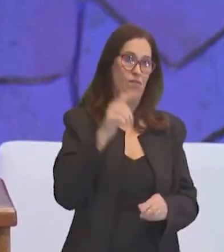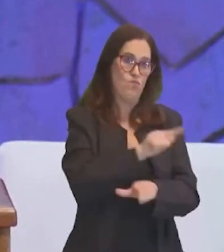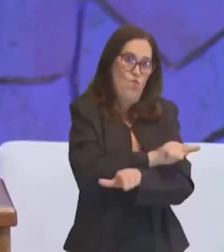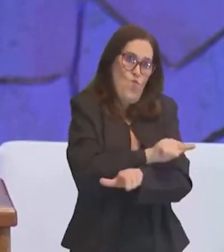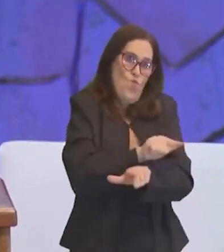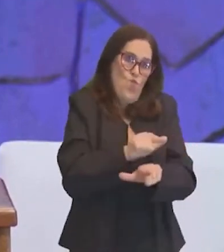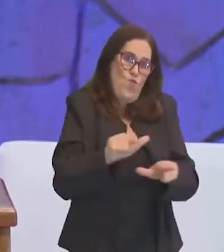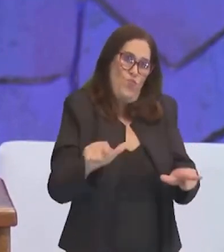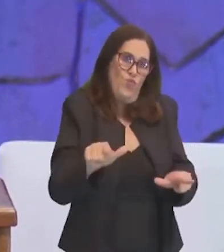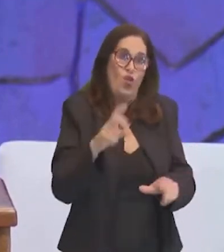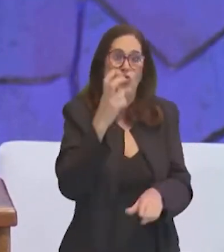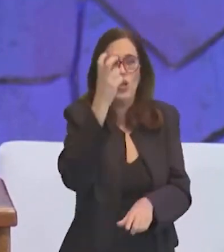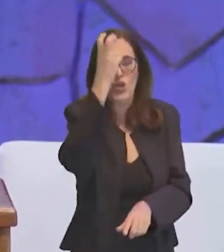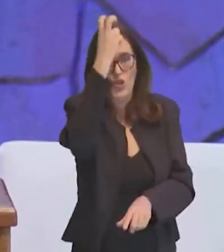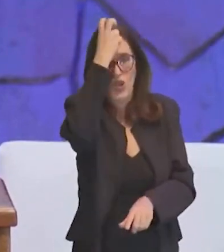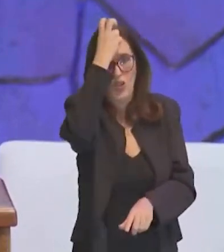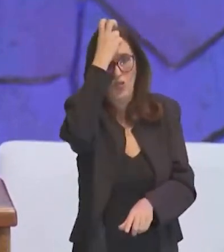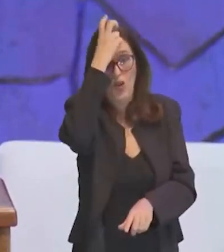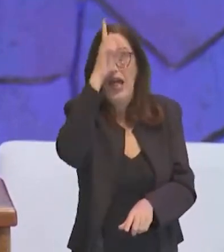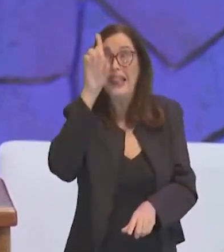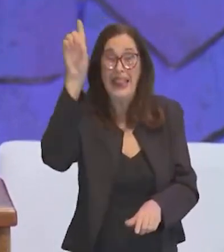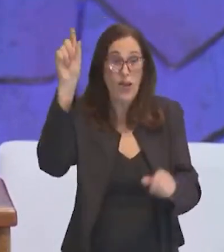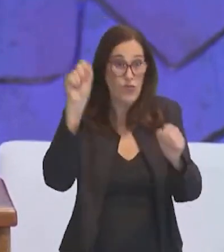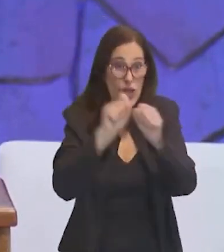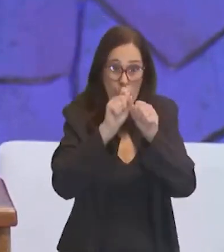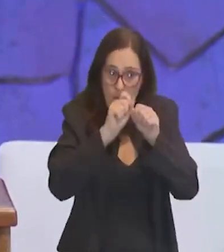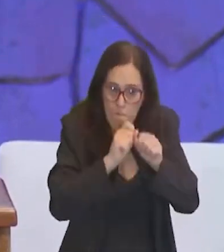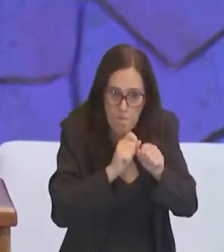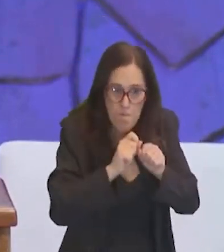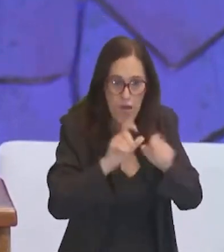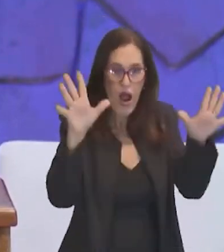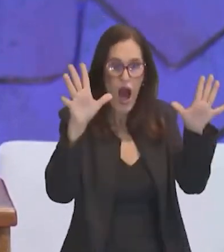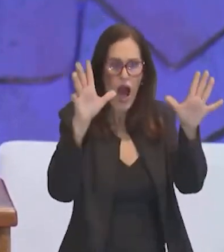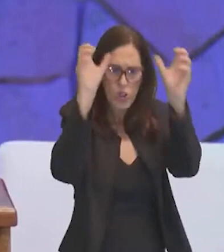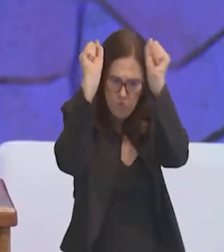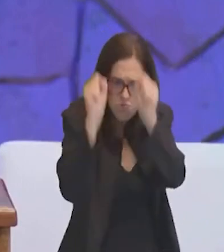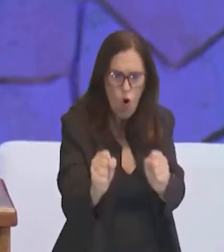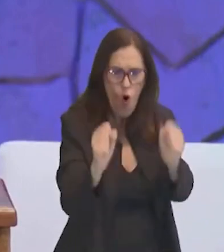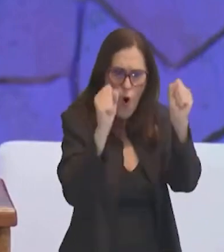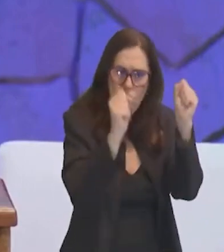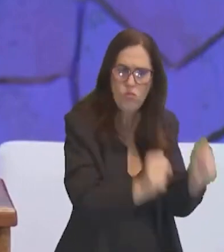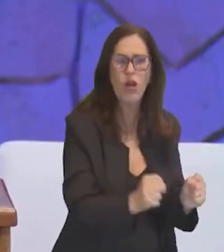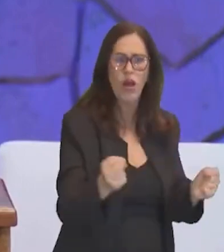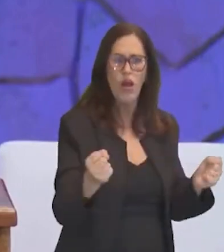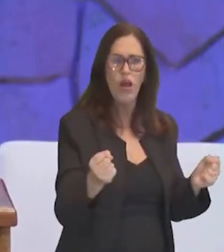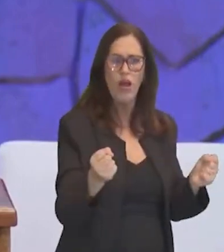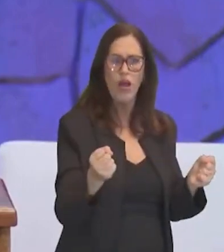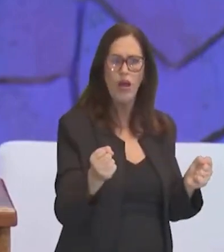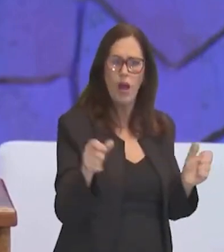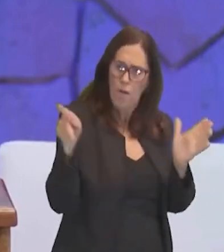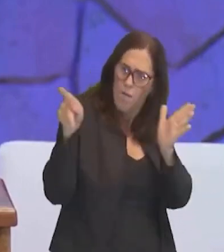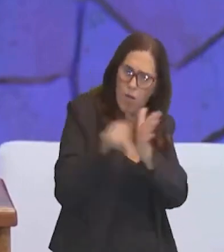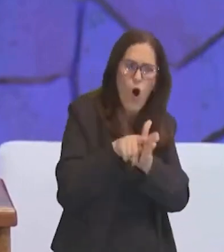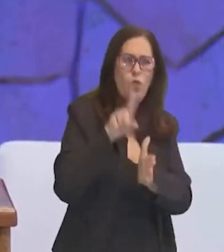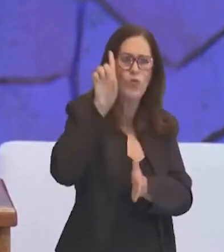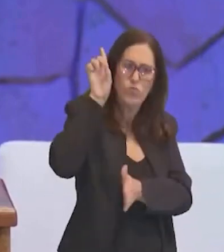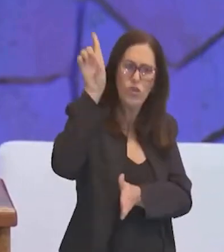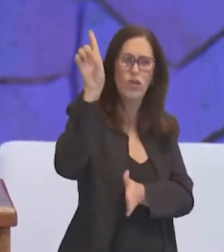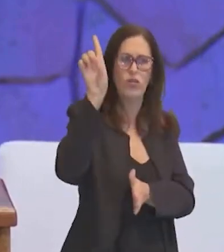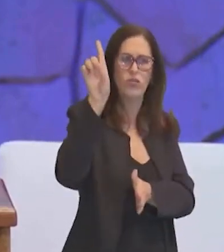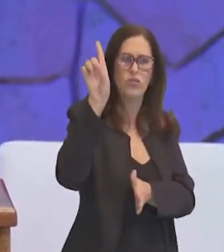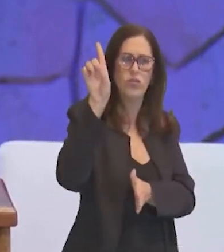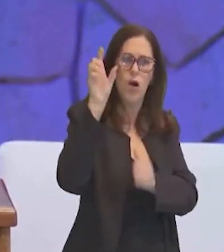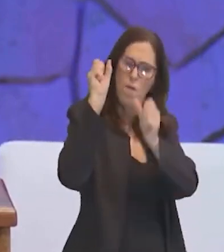uma ação milagrosa, foi uma ação de poder divino,